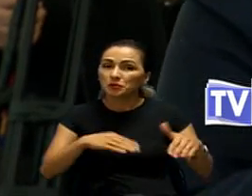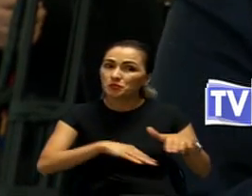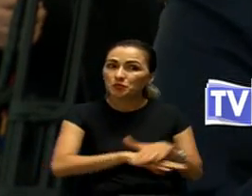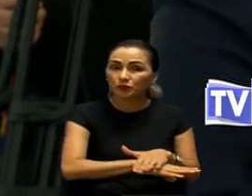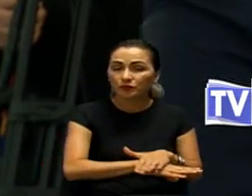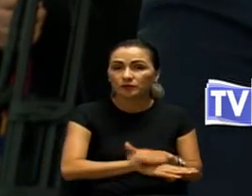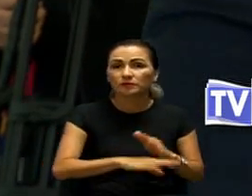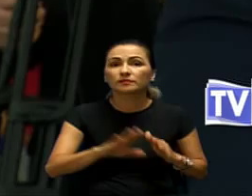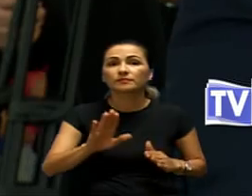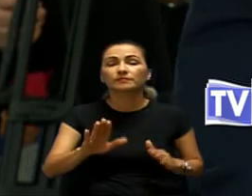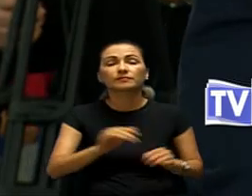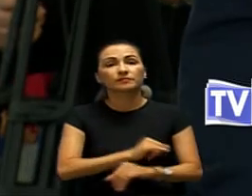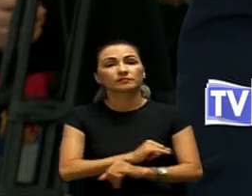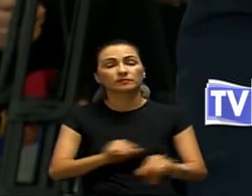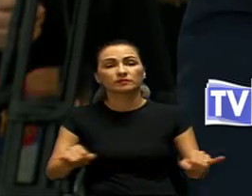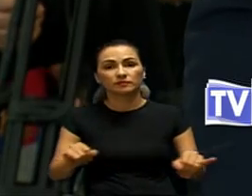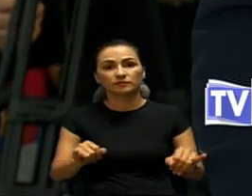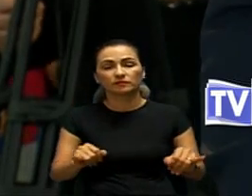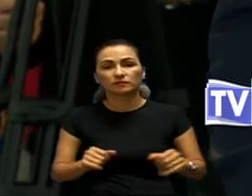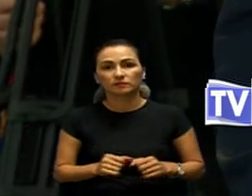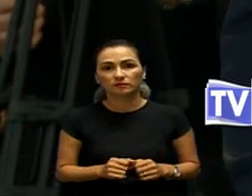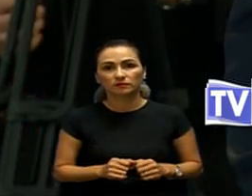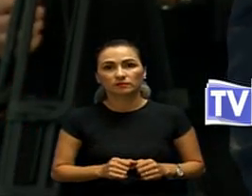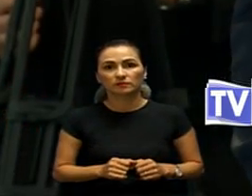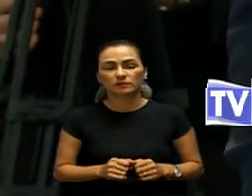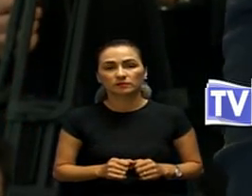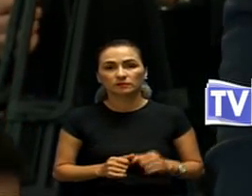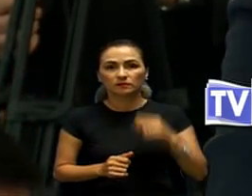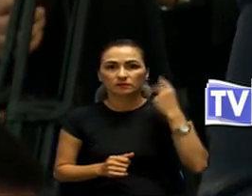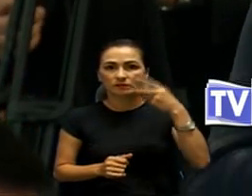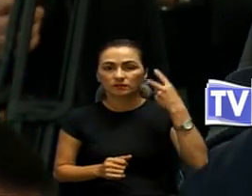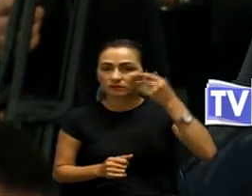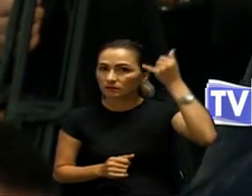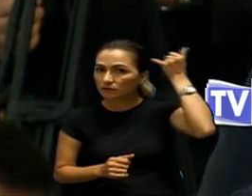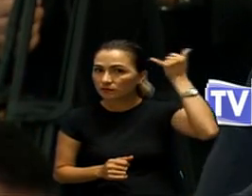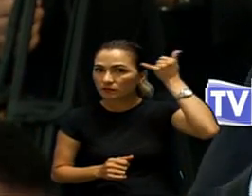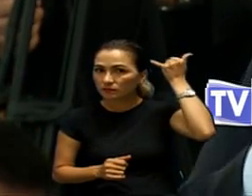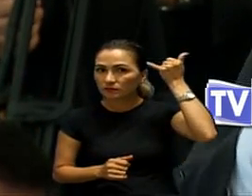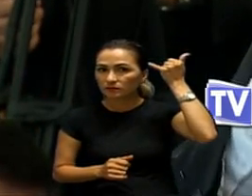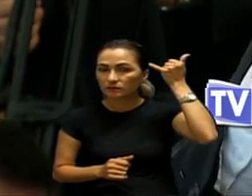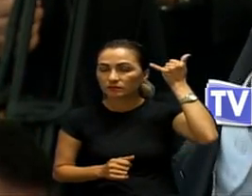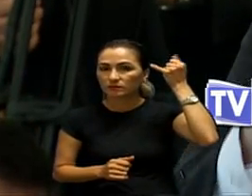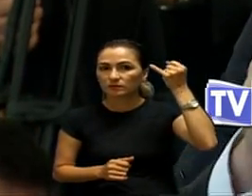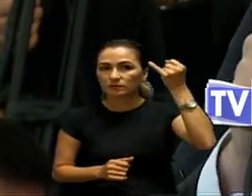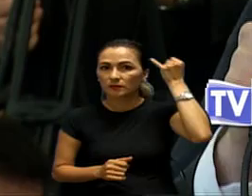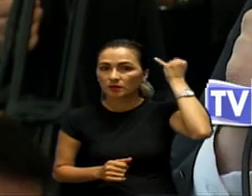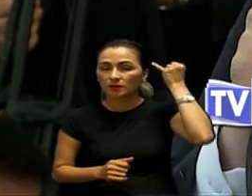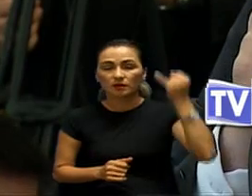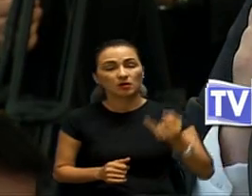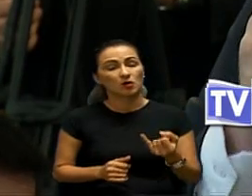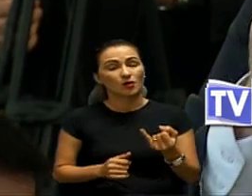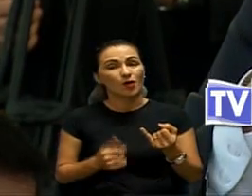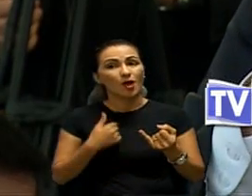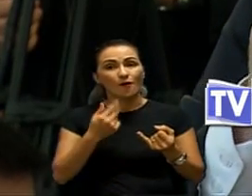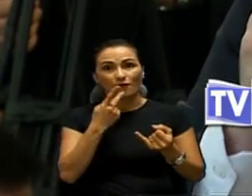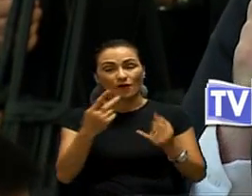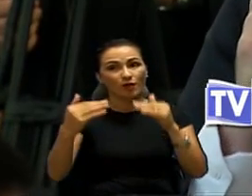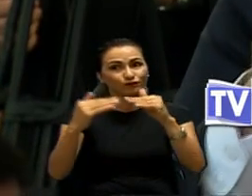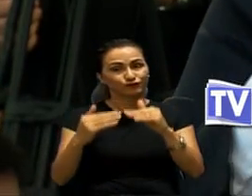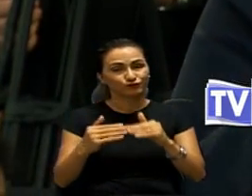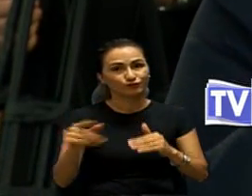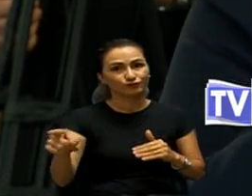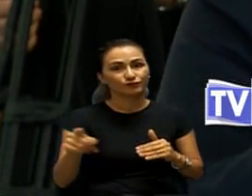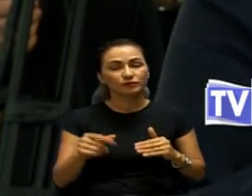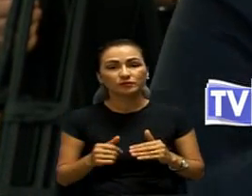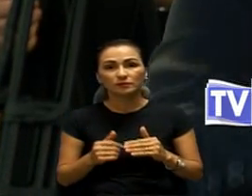quero declarar aqui, vereador Martinez, vereador Irineu, vou usar as falas do vereador Irineu, qualquer projeto de criação de